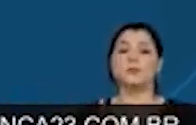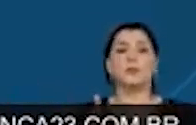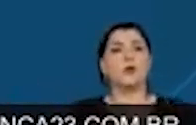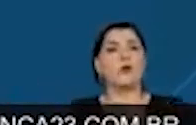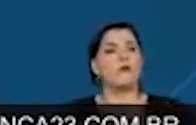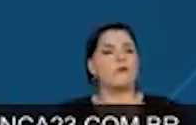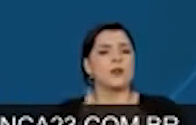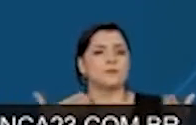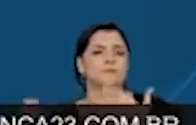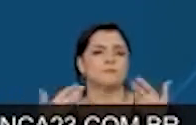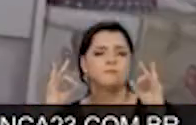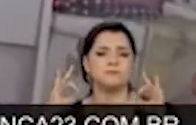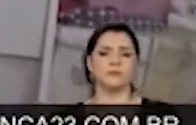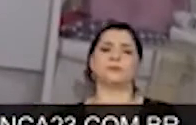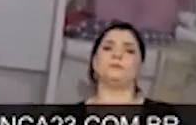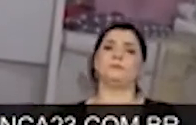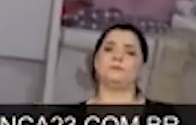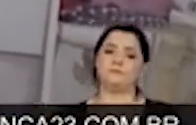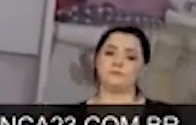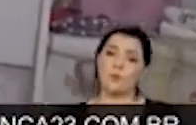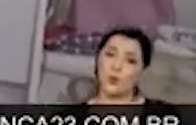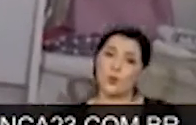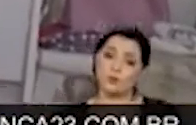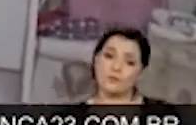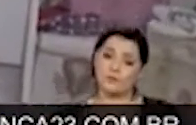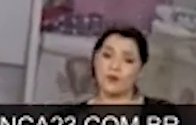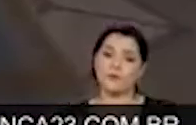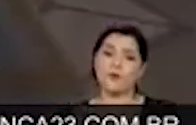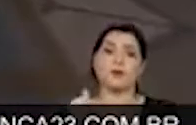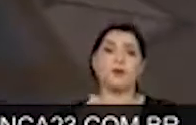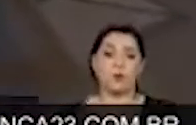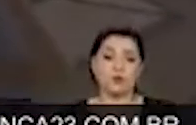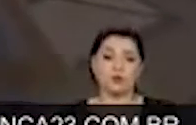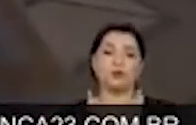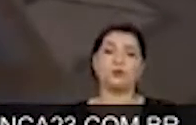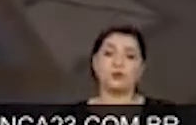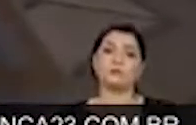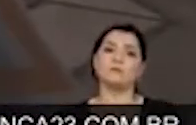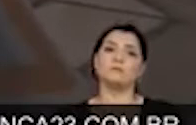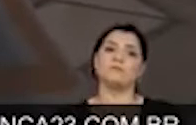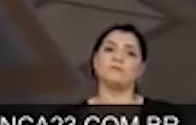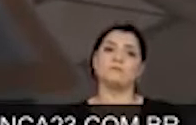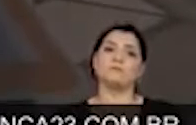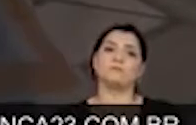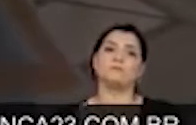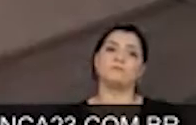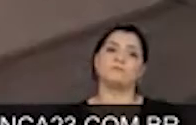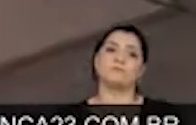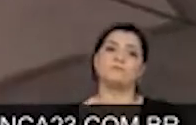sobre o assunto com as crianças. Enquanto isso, Damiana segue, esperando,